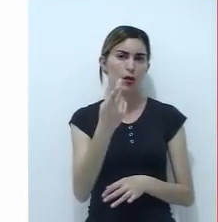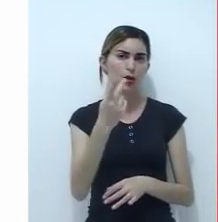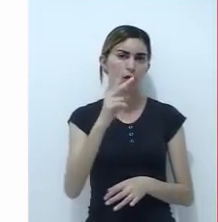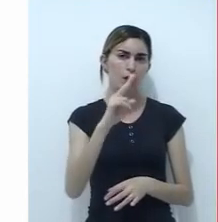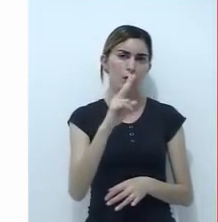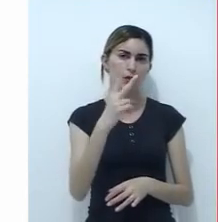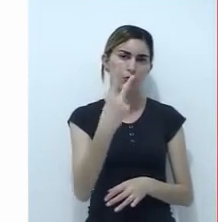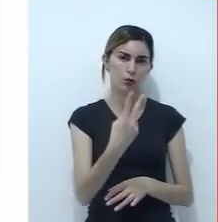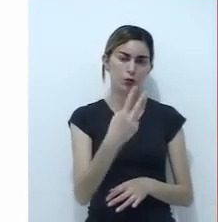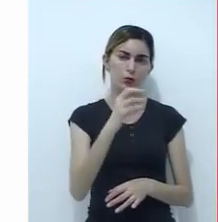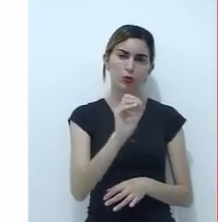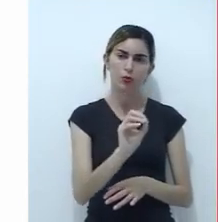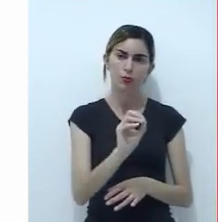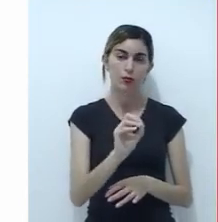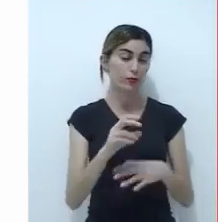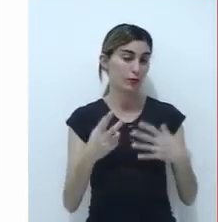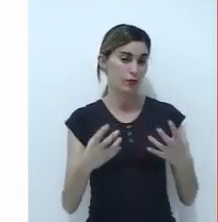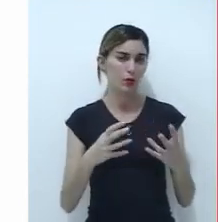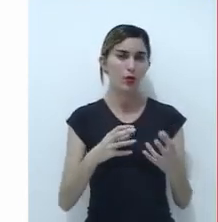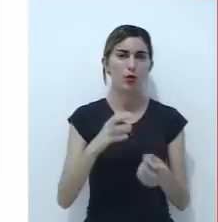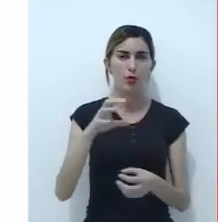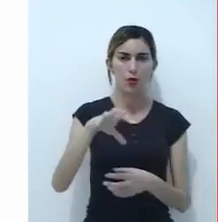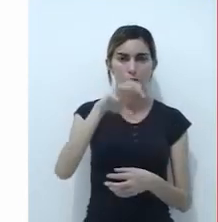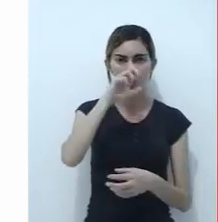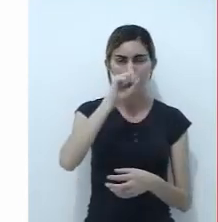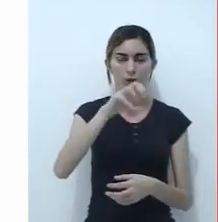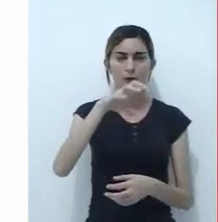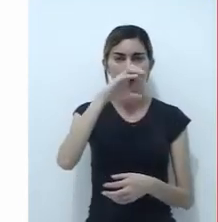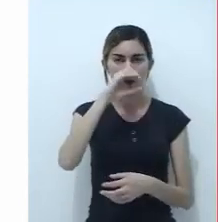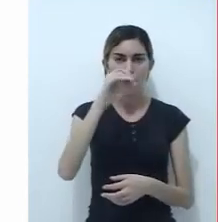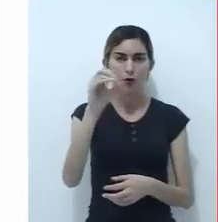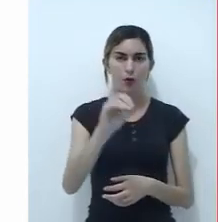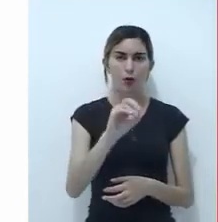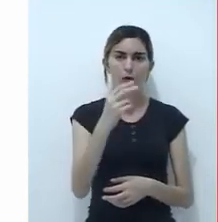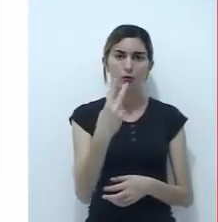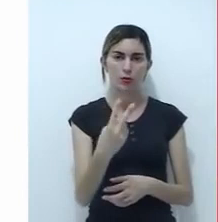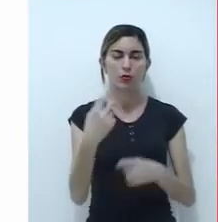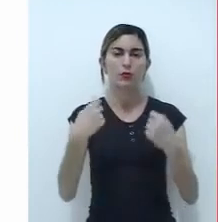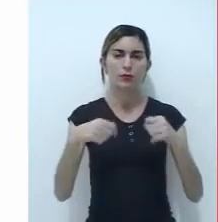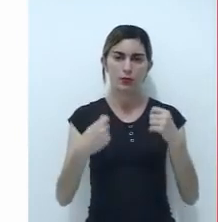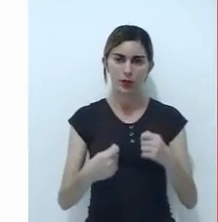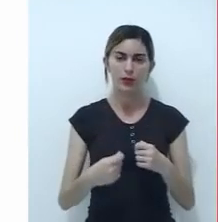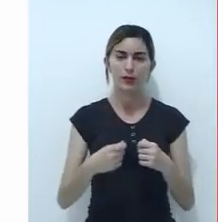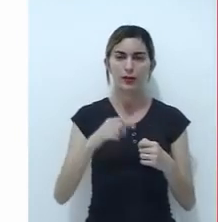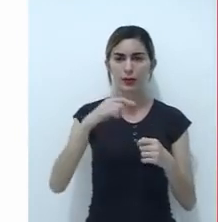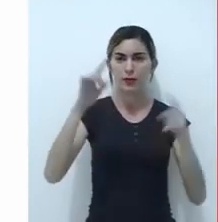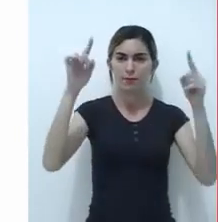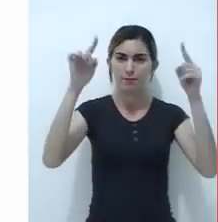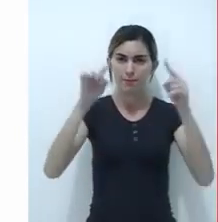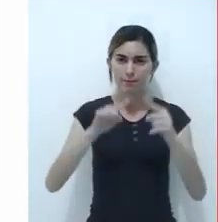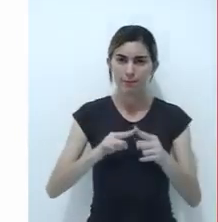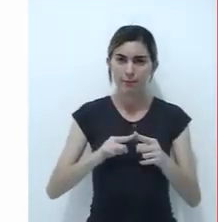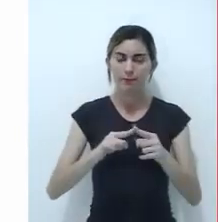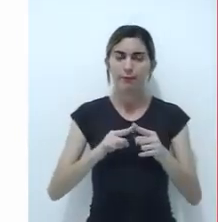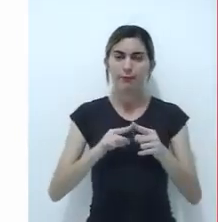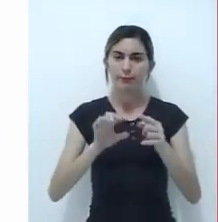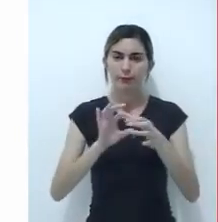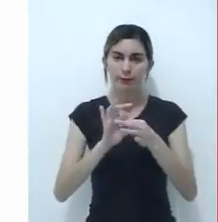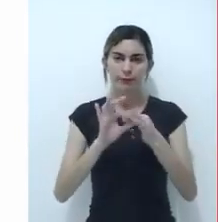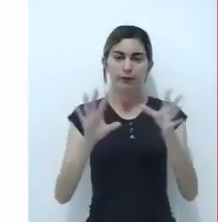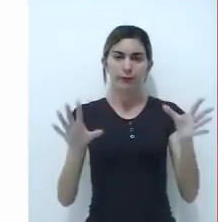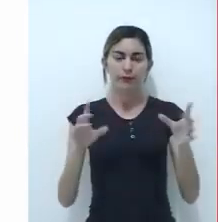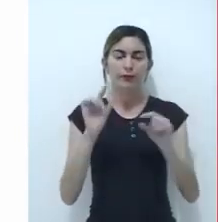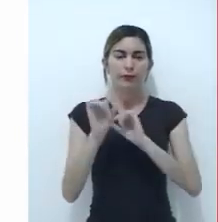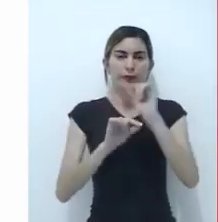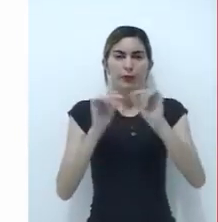Então, consequentemente, esse oxigênio, esse gás, teria que ter uma seta, que teria que ter um